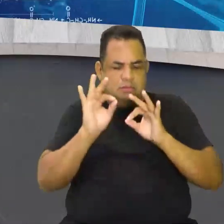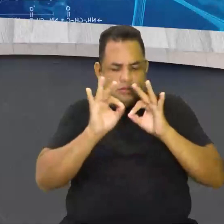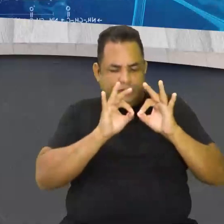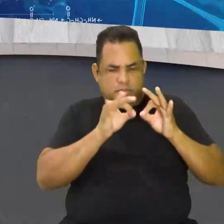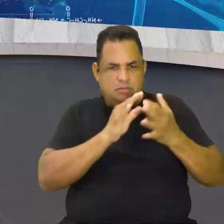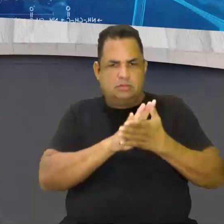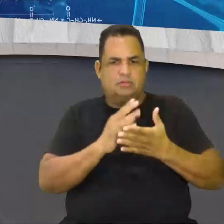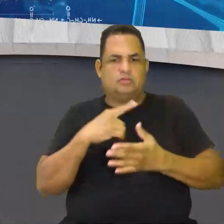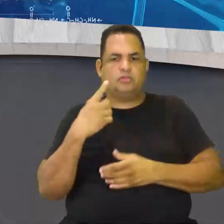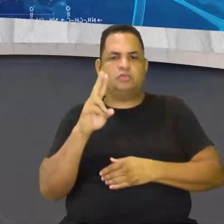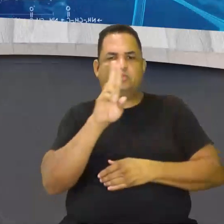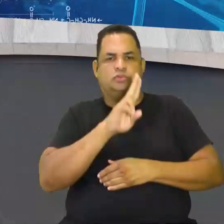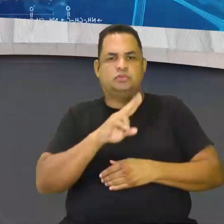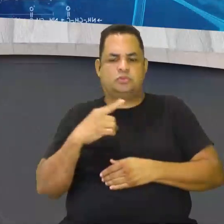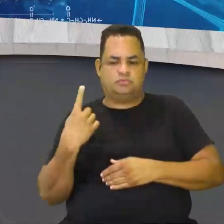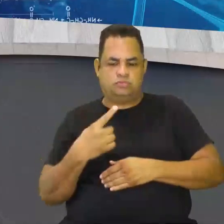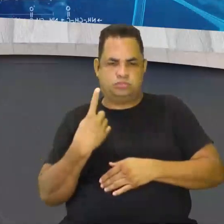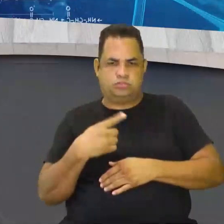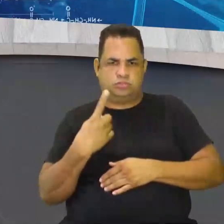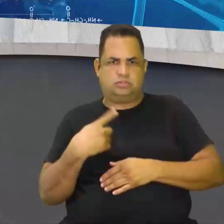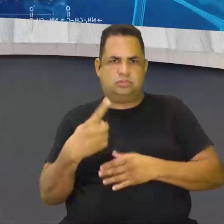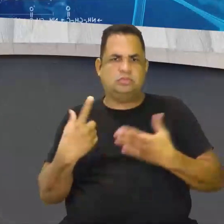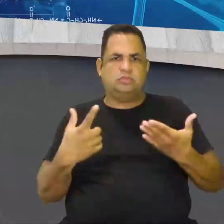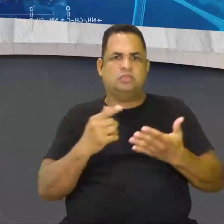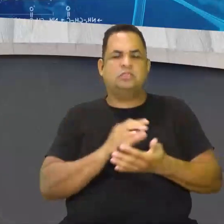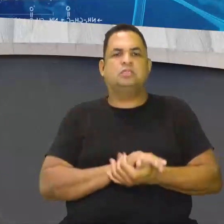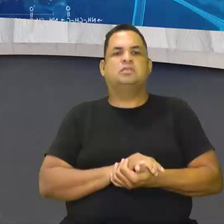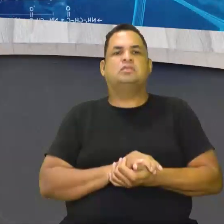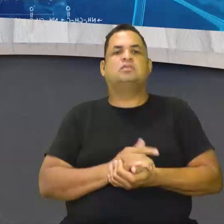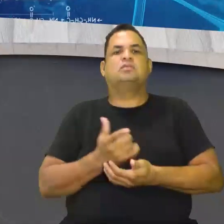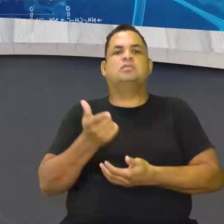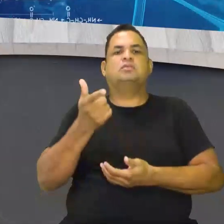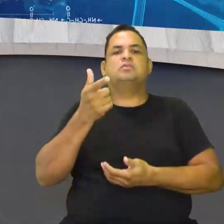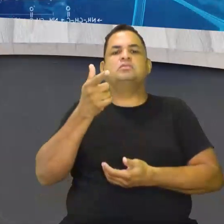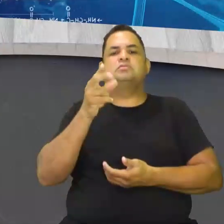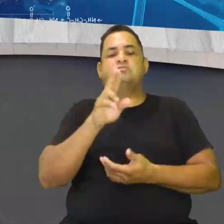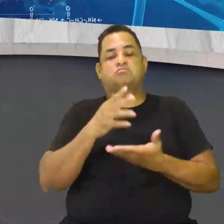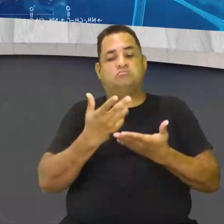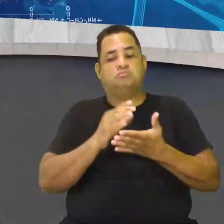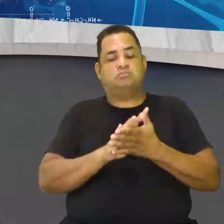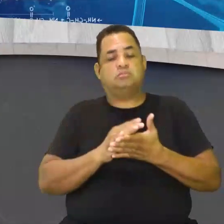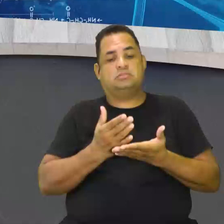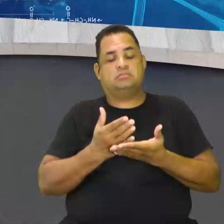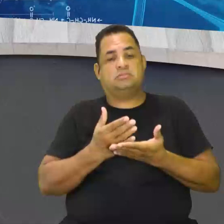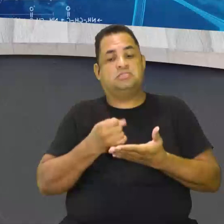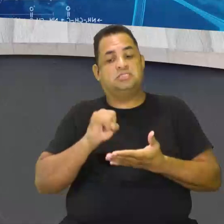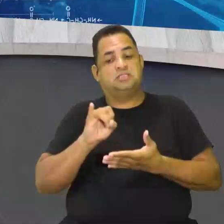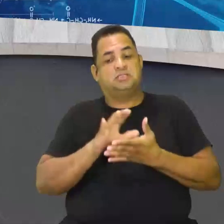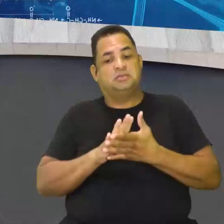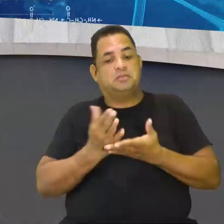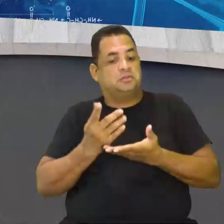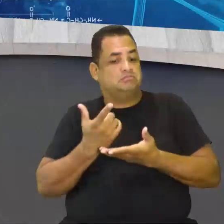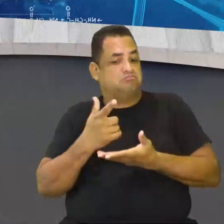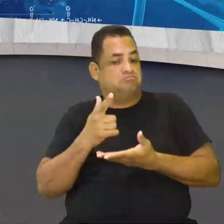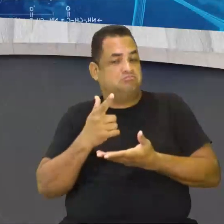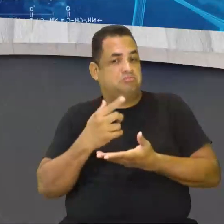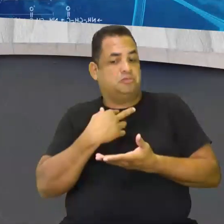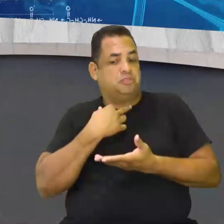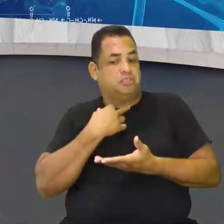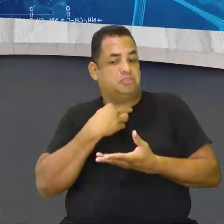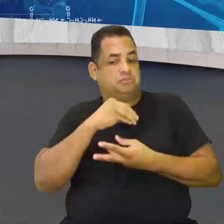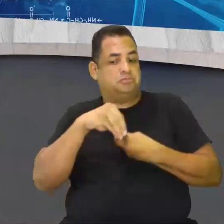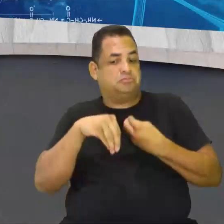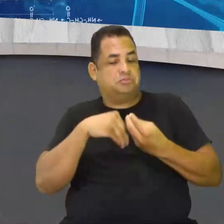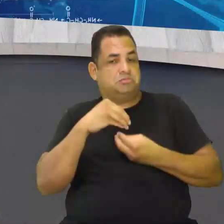partir da centrifugação. Se ele fosse homogêneo, nós teríamos que usar outro tipo de técnica para fazer a separação. Exatamente,